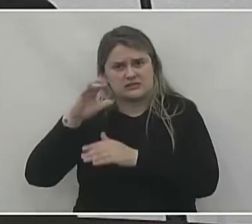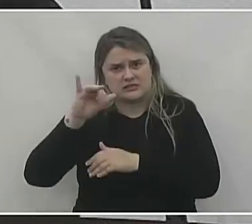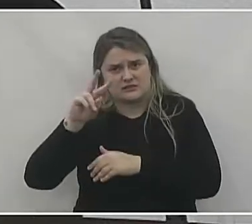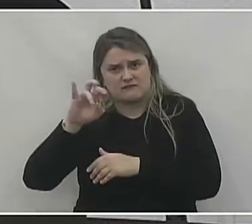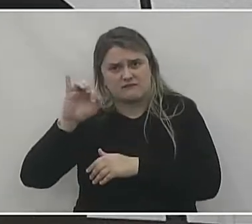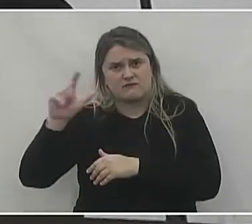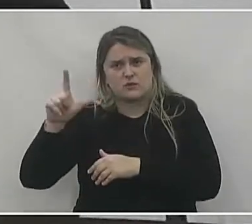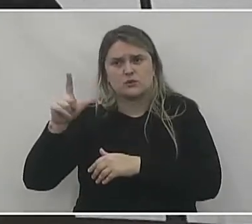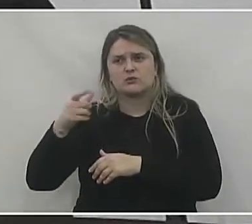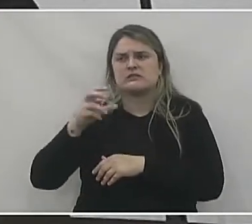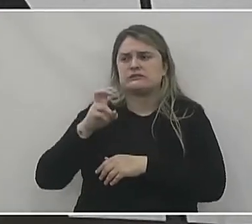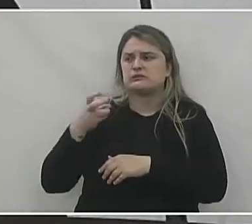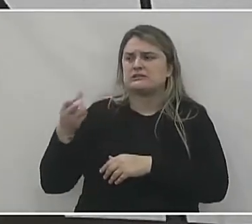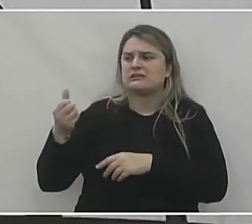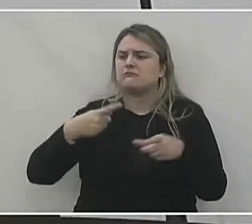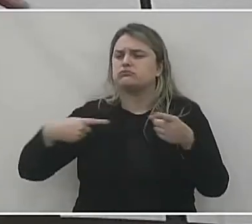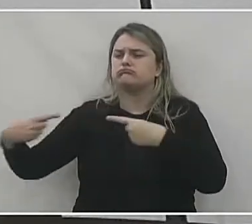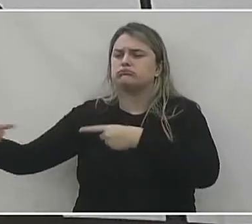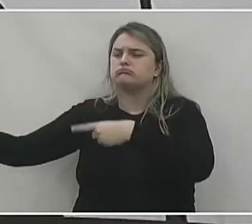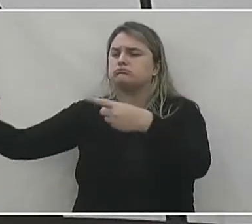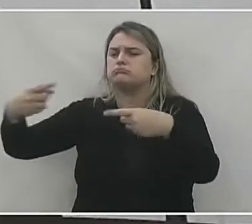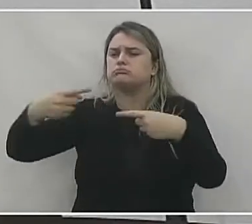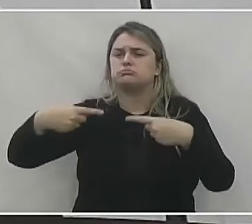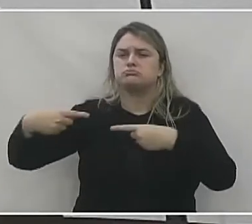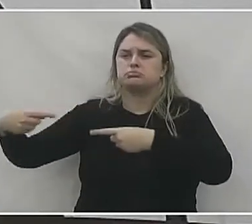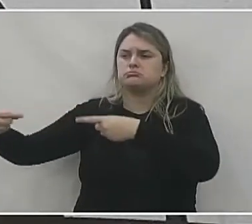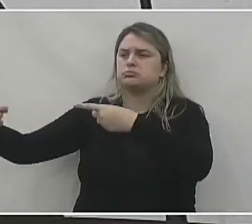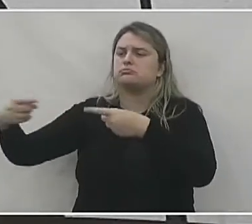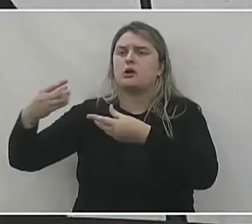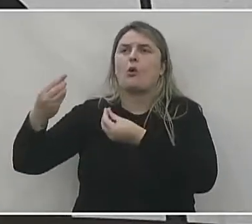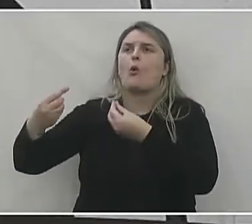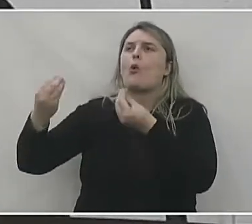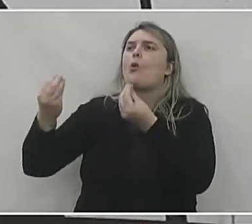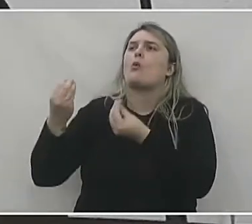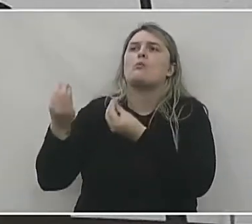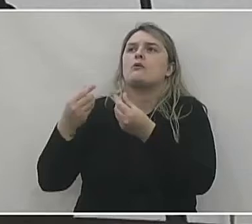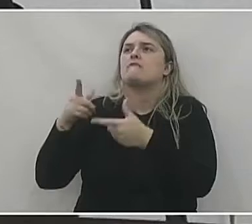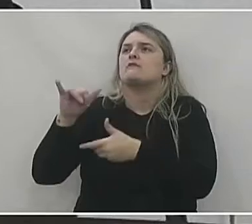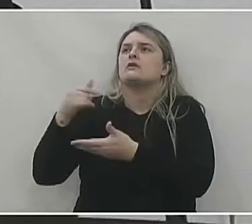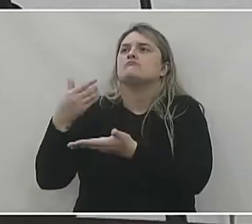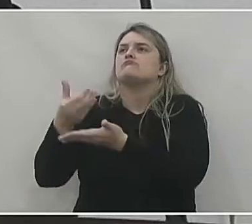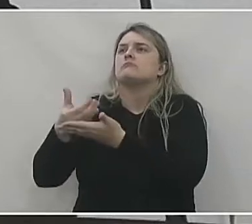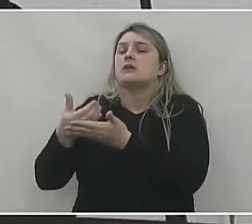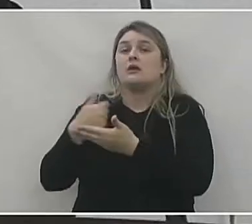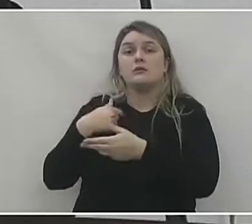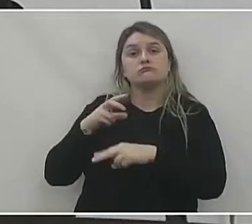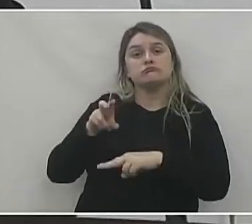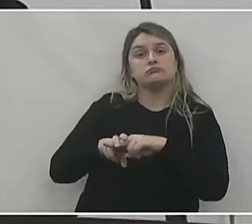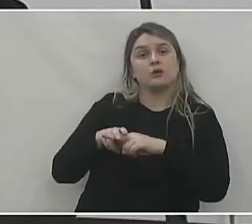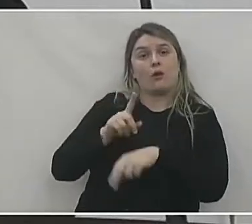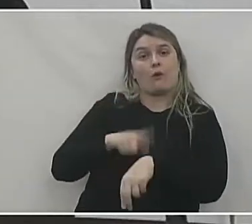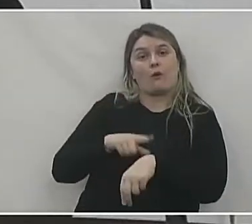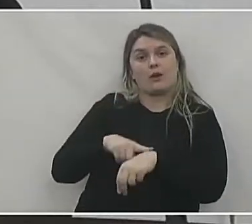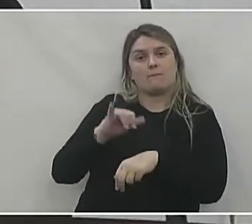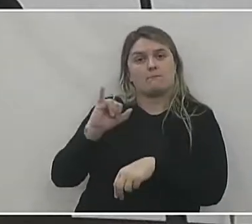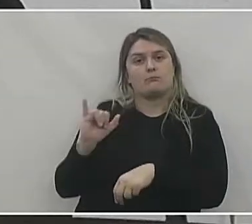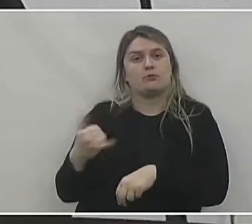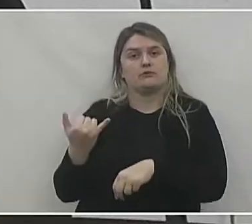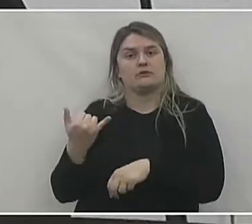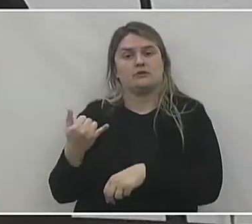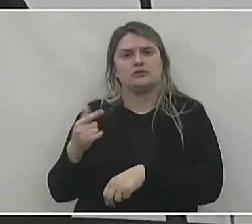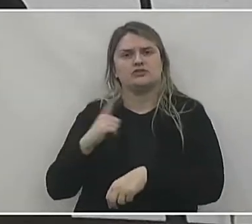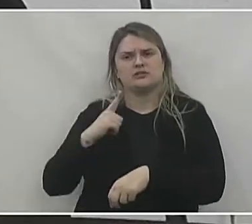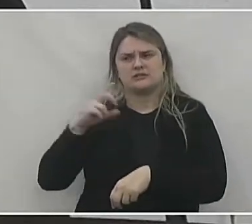5/6 discutia os destinos dos investimentos, eu estava sentado à mesa. Nós estávamos